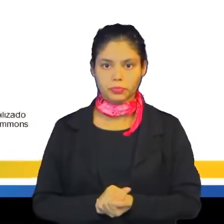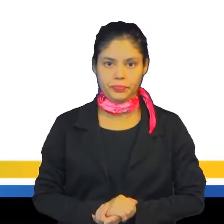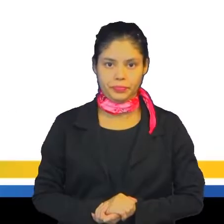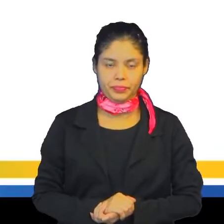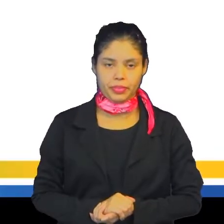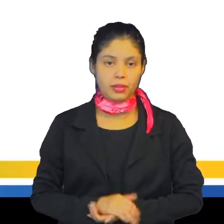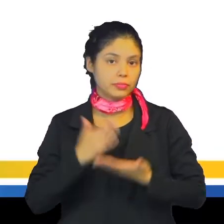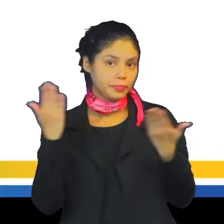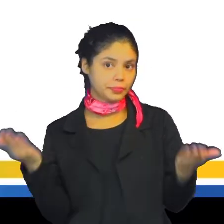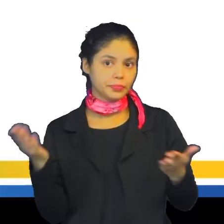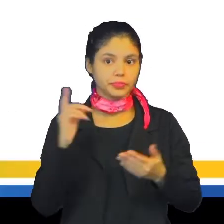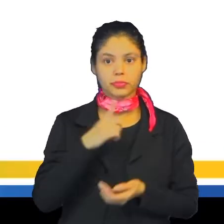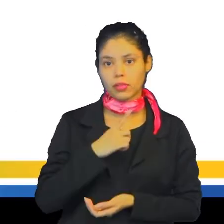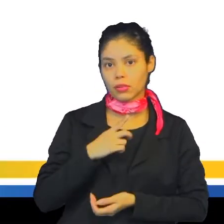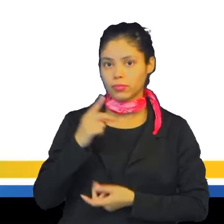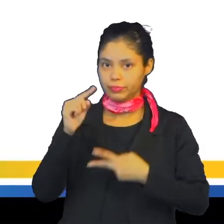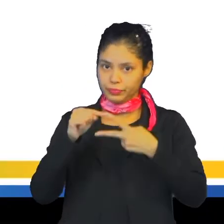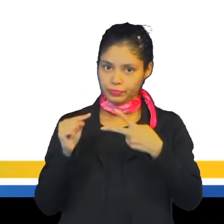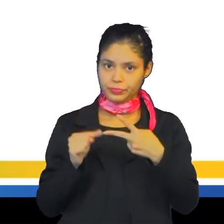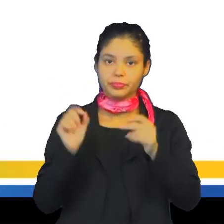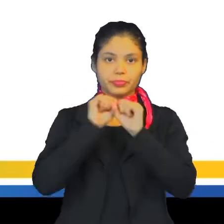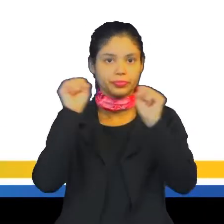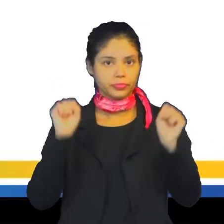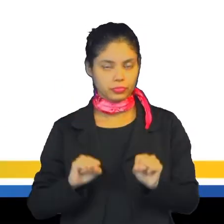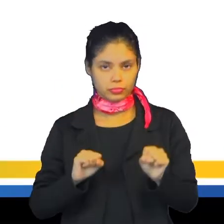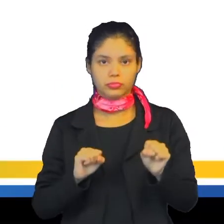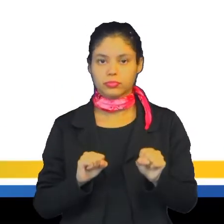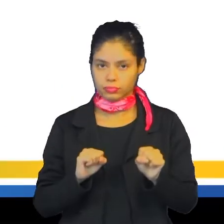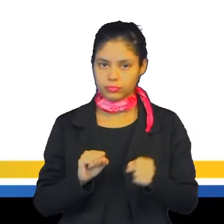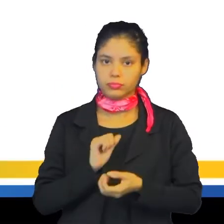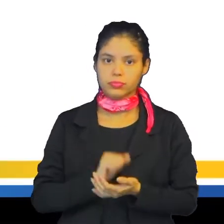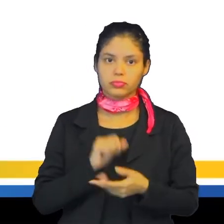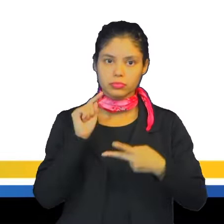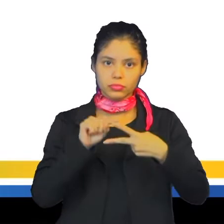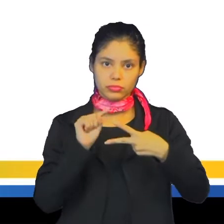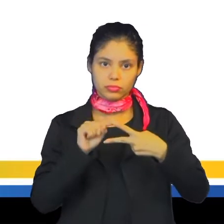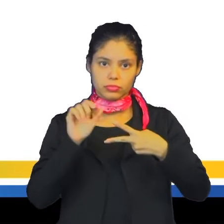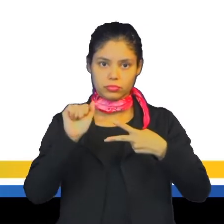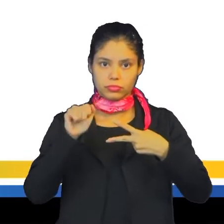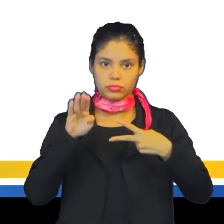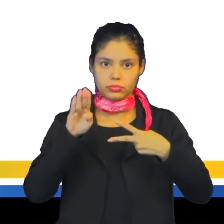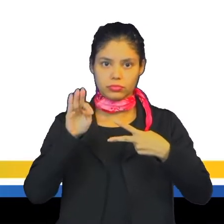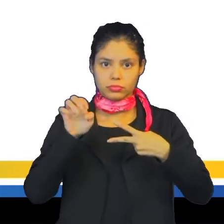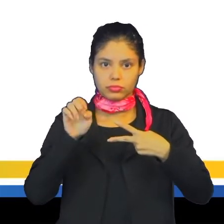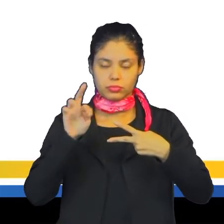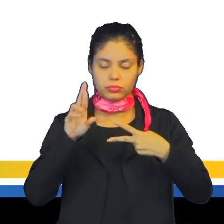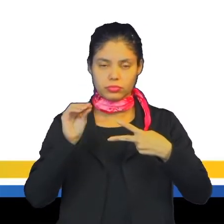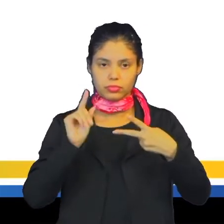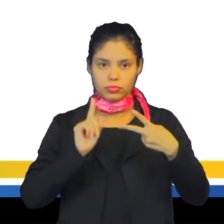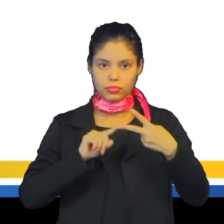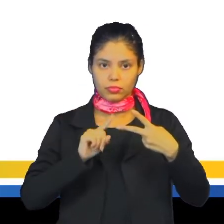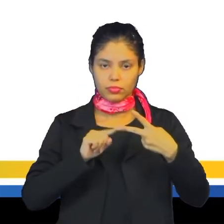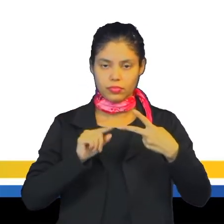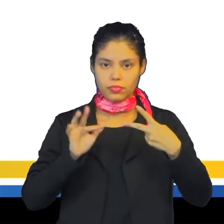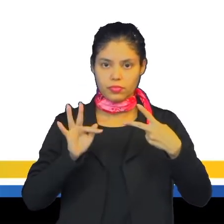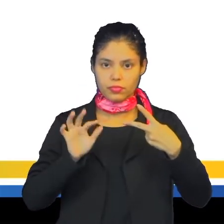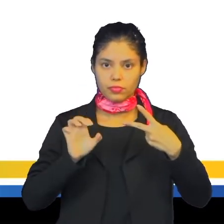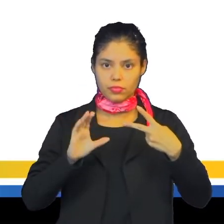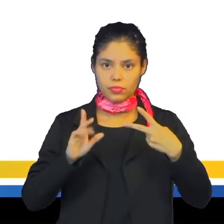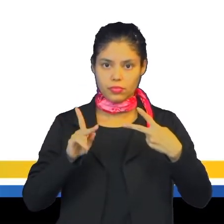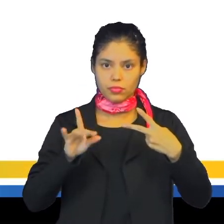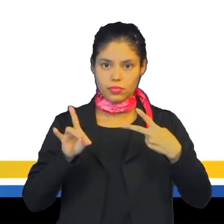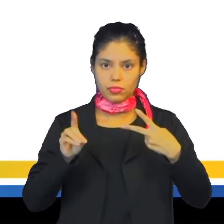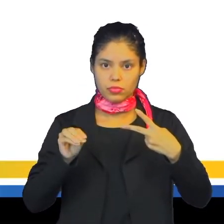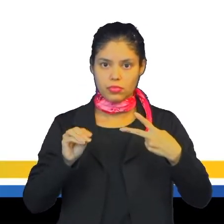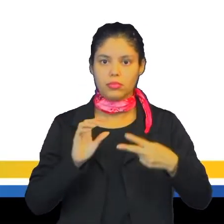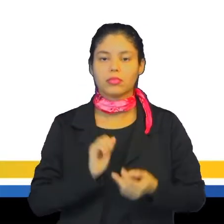circulatório. Então nós temos dois tipos de sistema circulatório. Nós temos o sistema circulatório aberto ou lacunar e o sistema